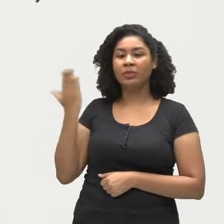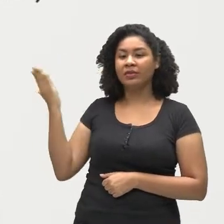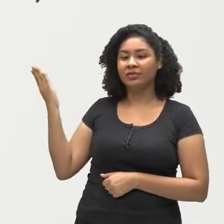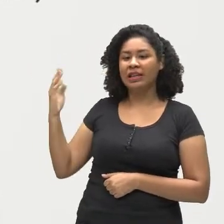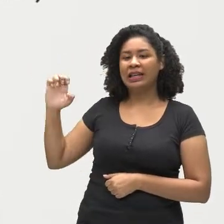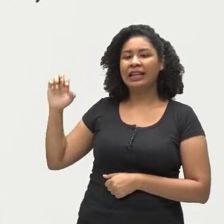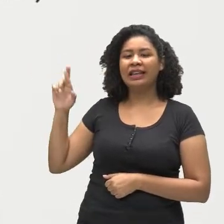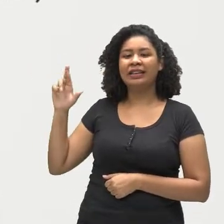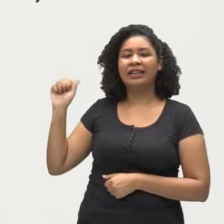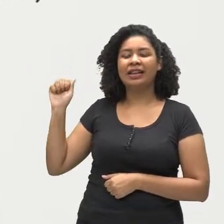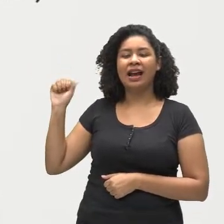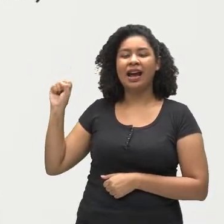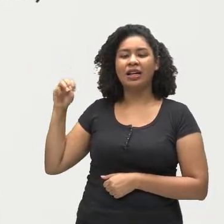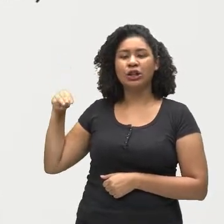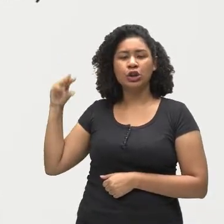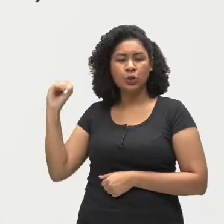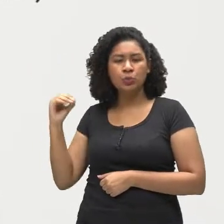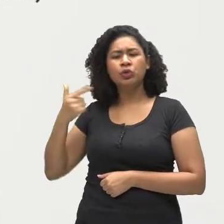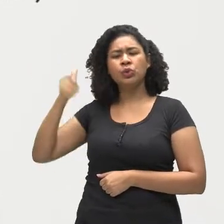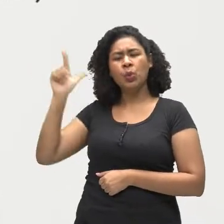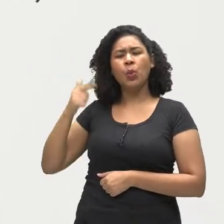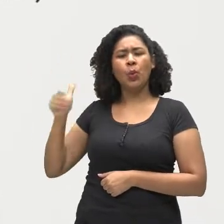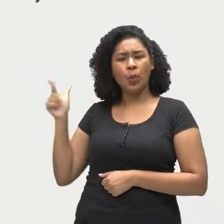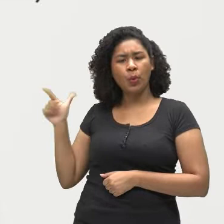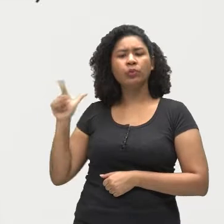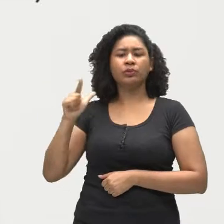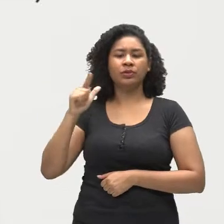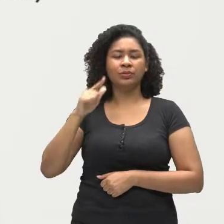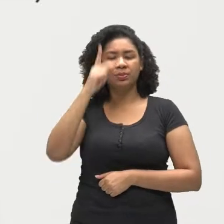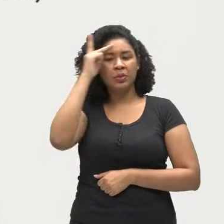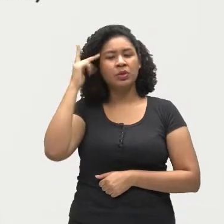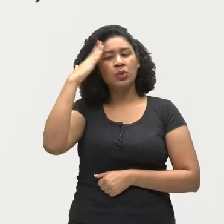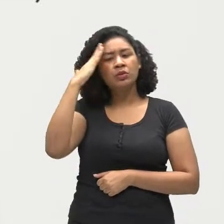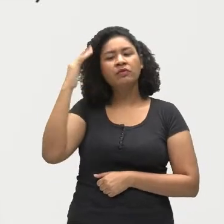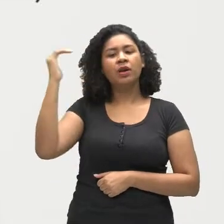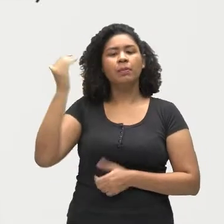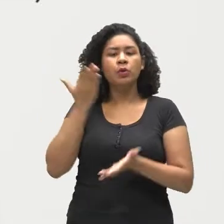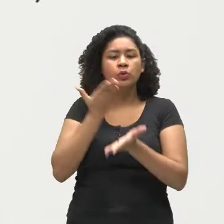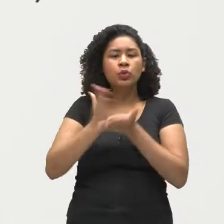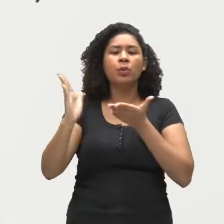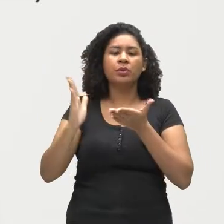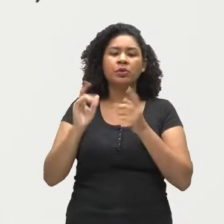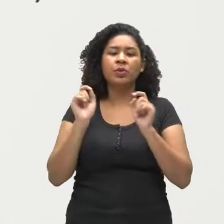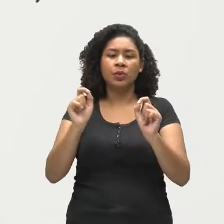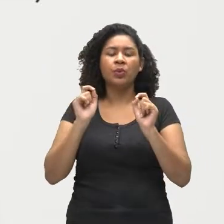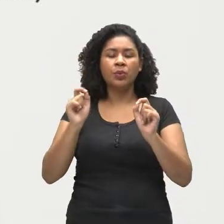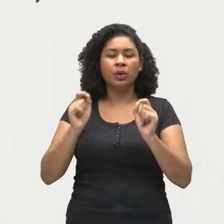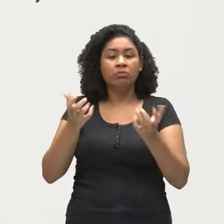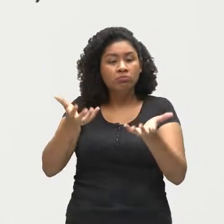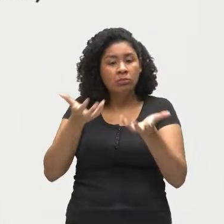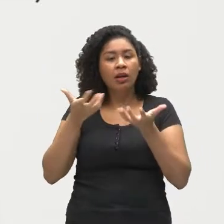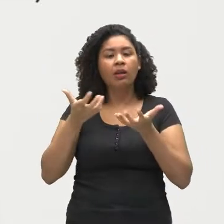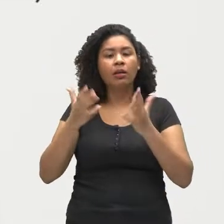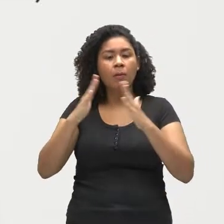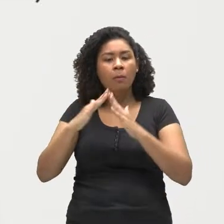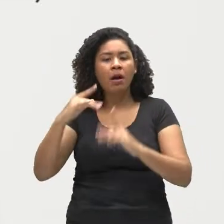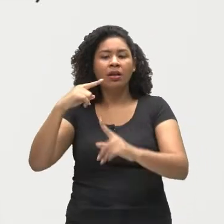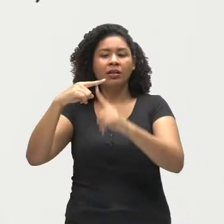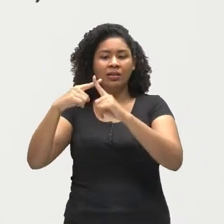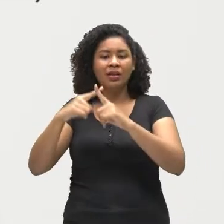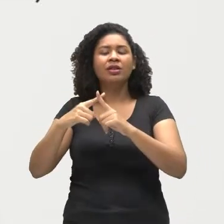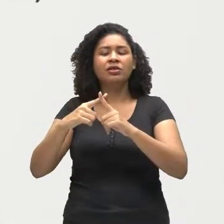Teresa d'Ávila, Vicente de Paulo, entre outros, que defendem uma igreja voltada aos